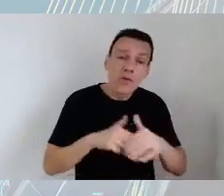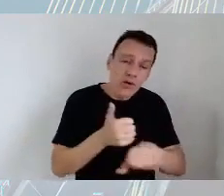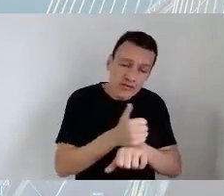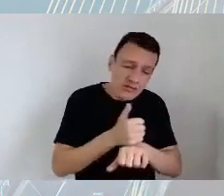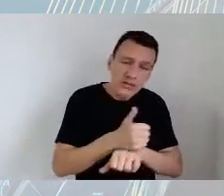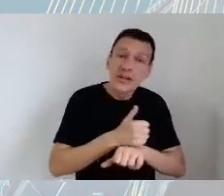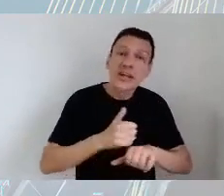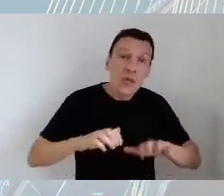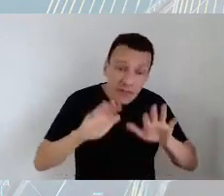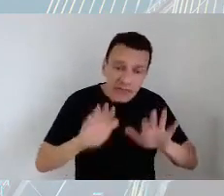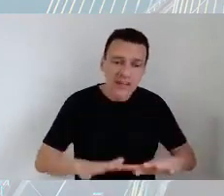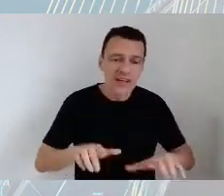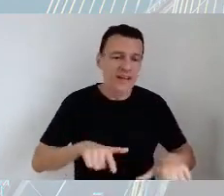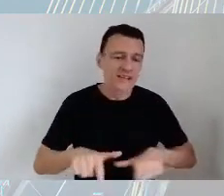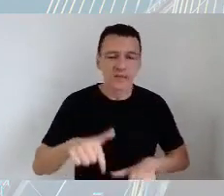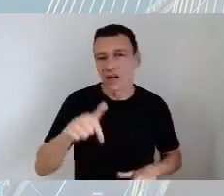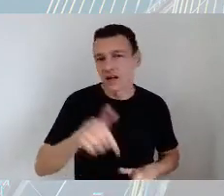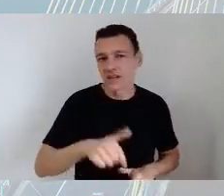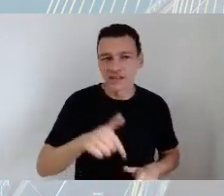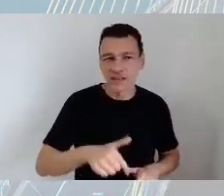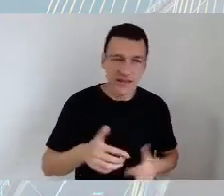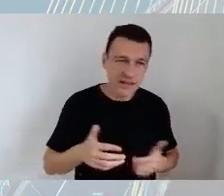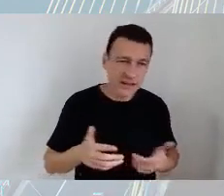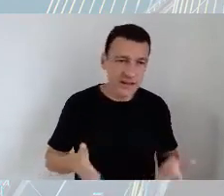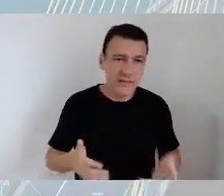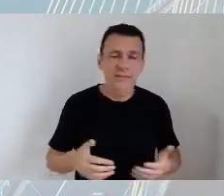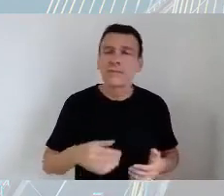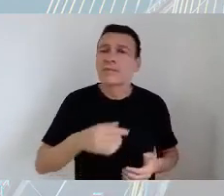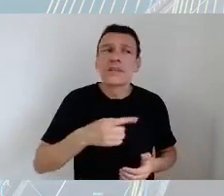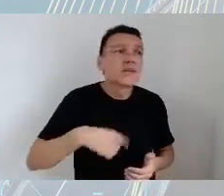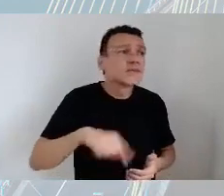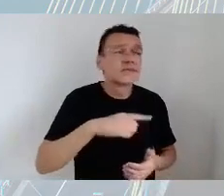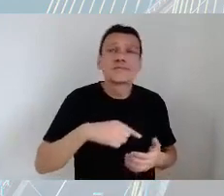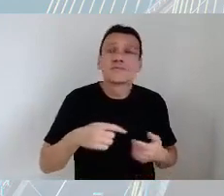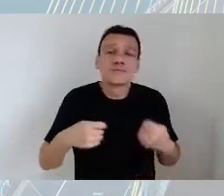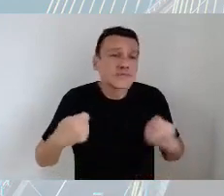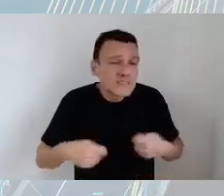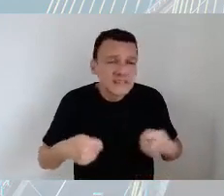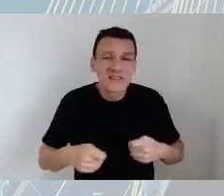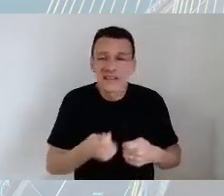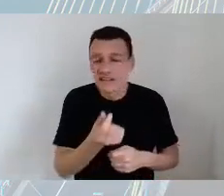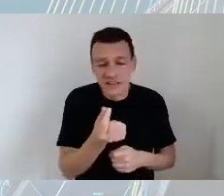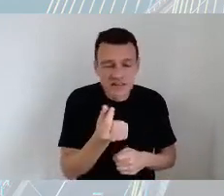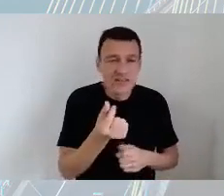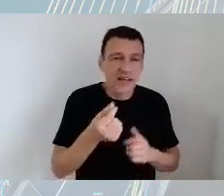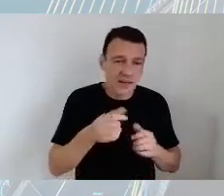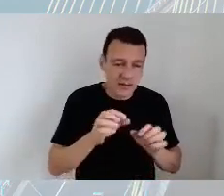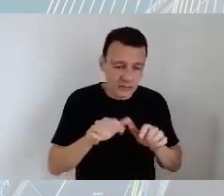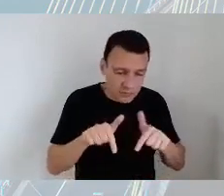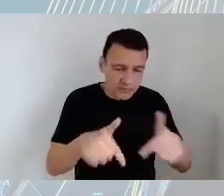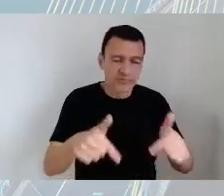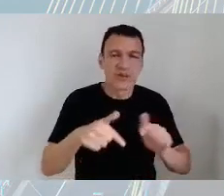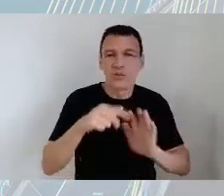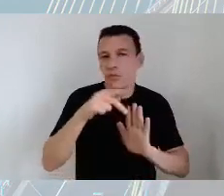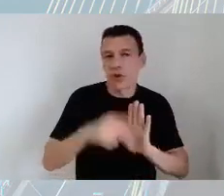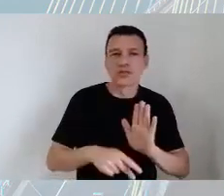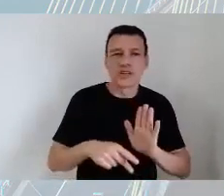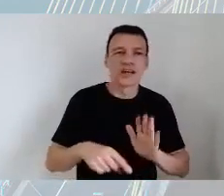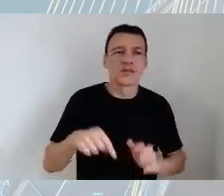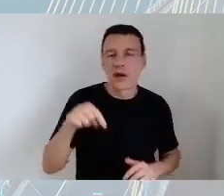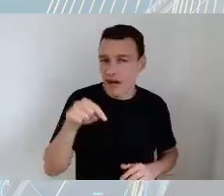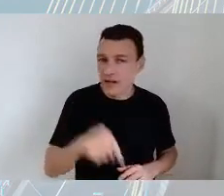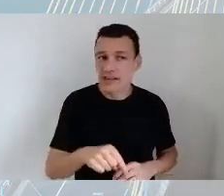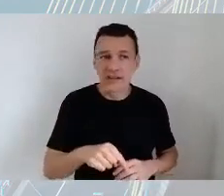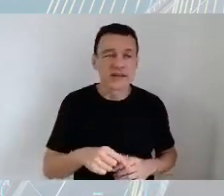prazos, limites, recursos com destinos específicos para os projetos, nos faz sempre buscar